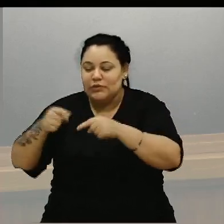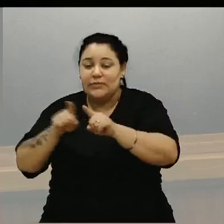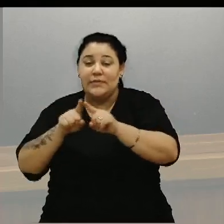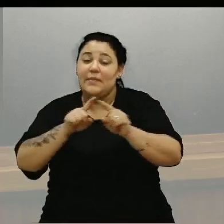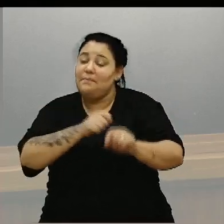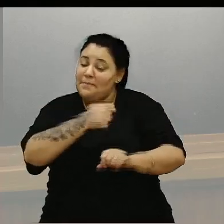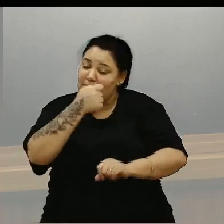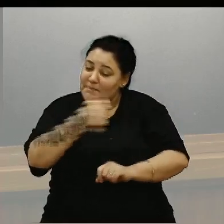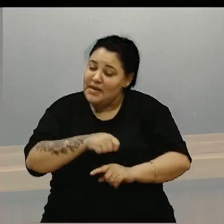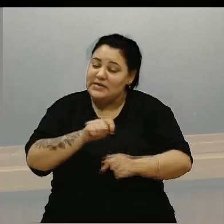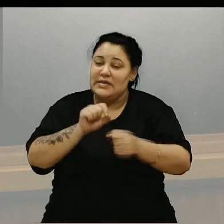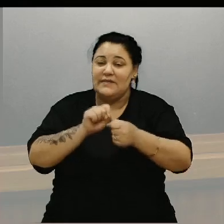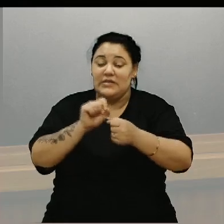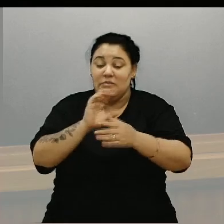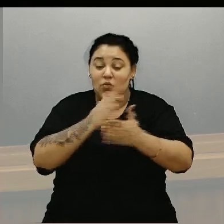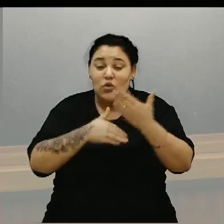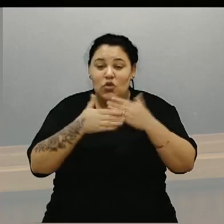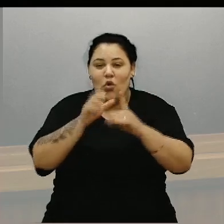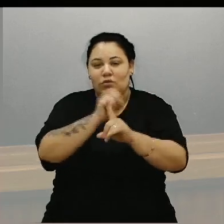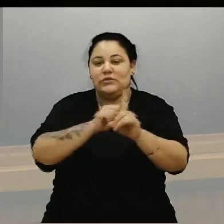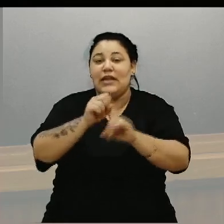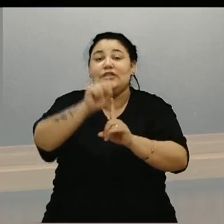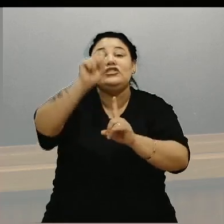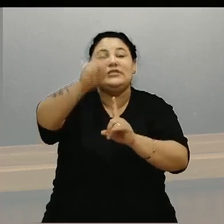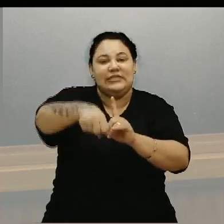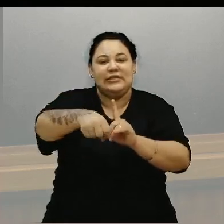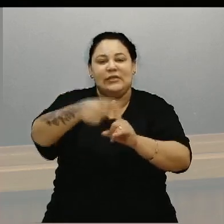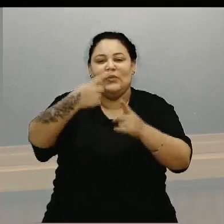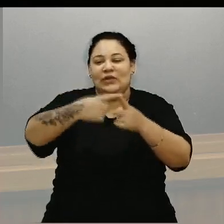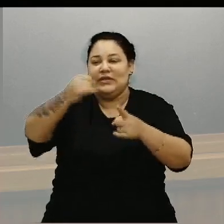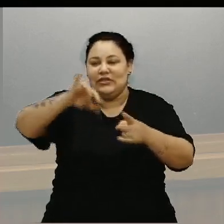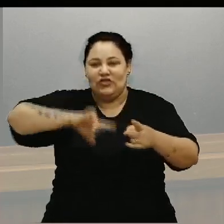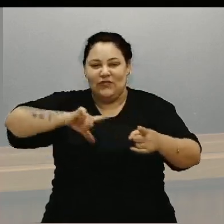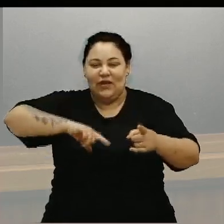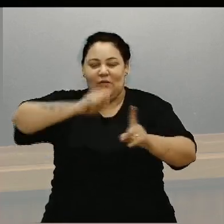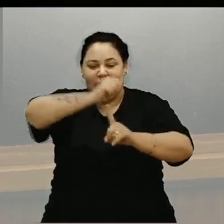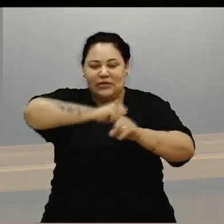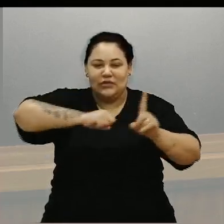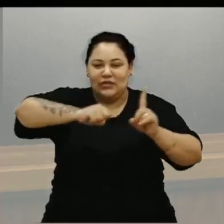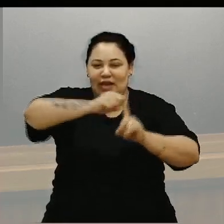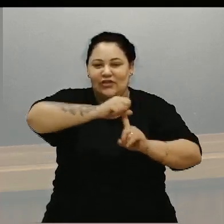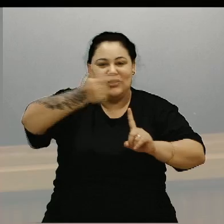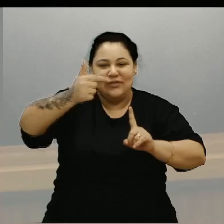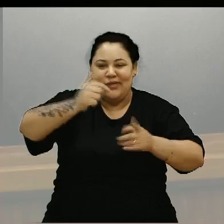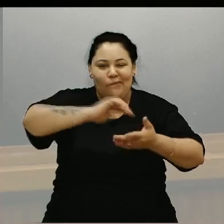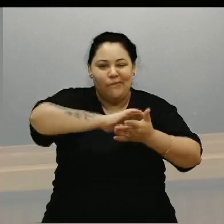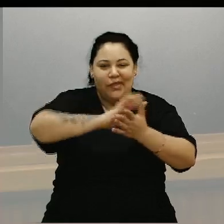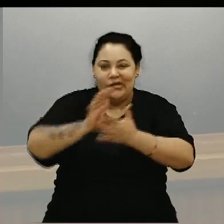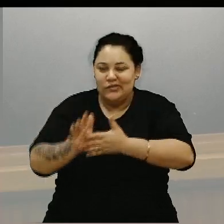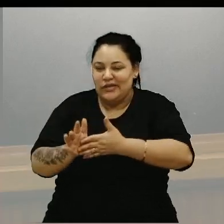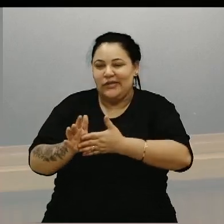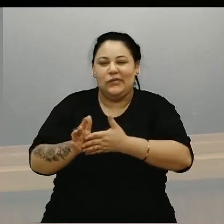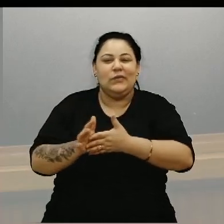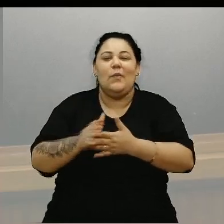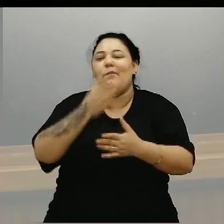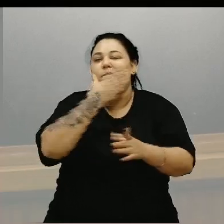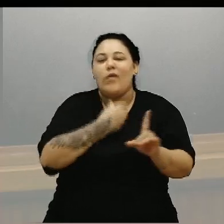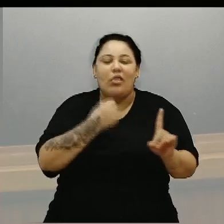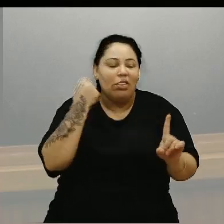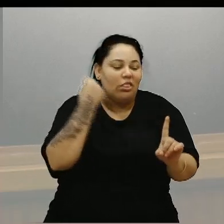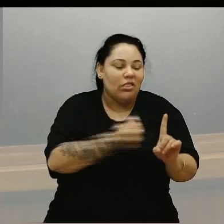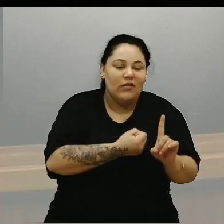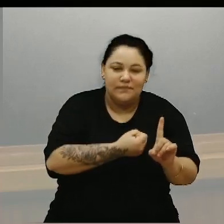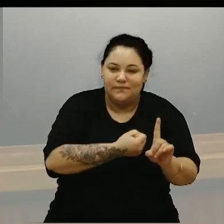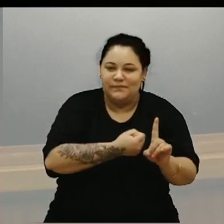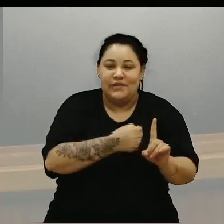ser feito por toda a sociedade. Se a gente tiver uma sociedade sem racismo, sem machismo, sem preconceito, não